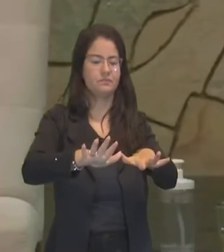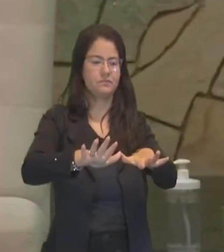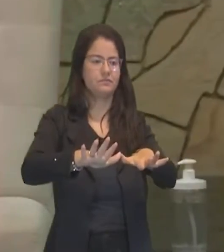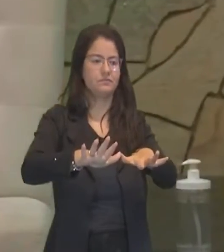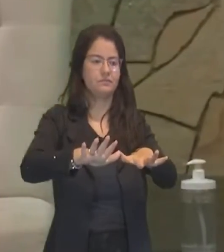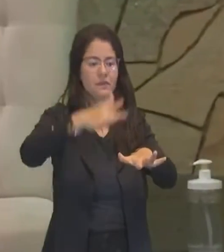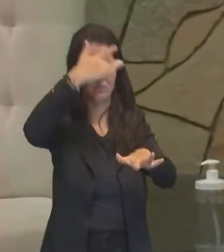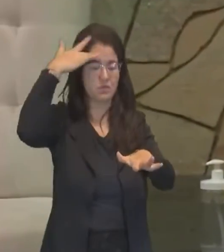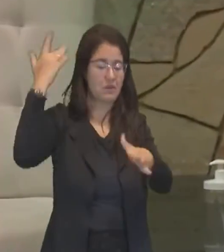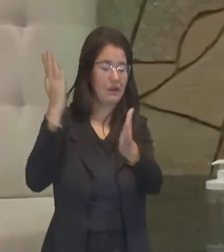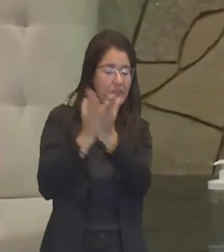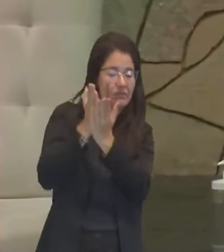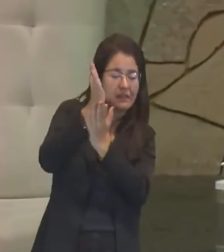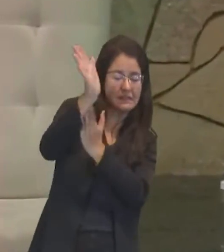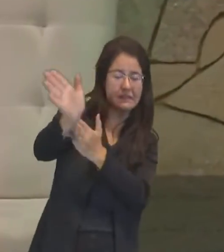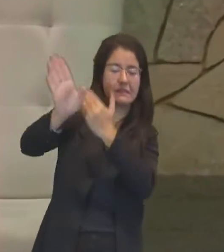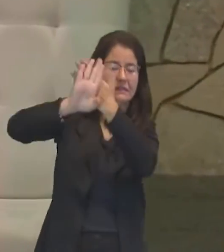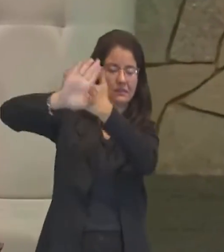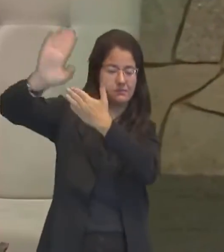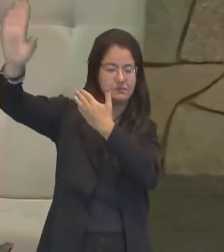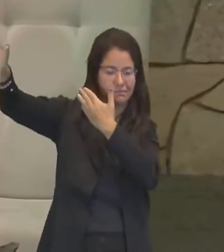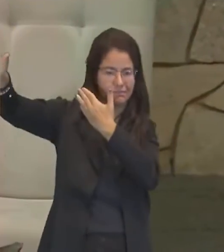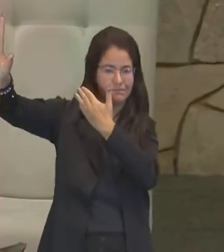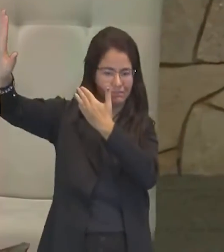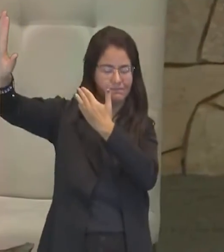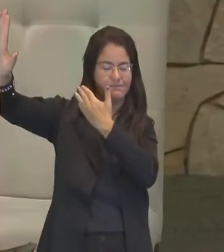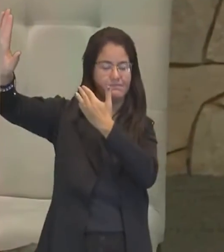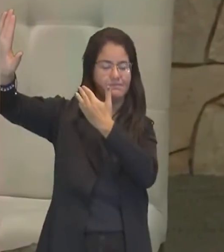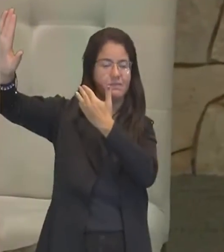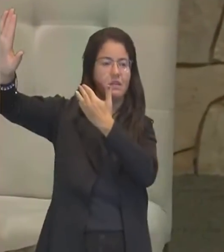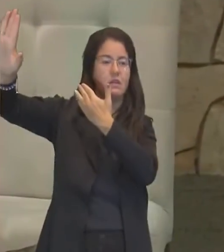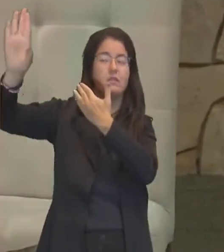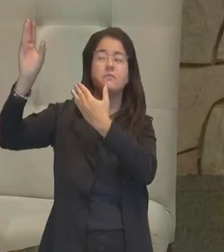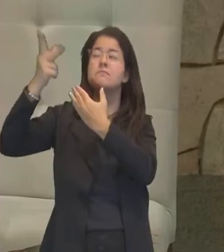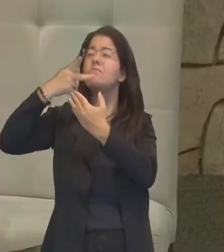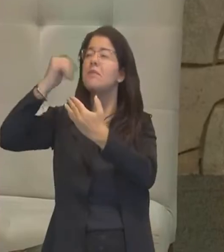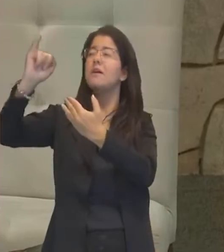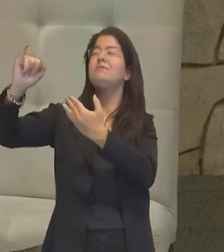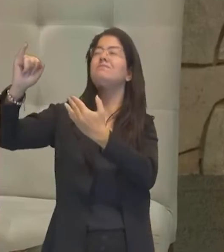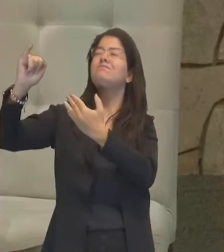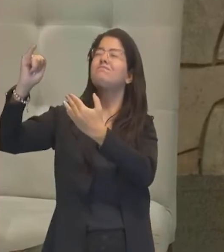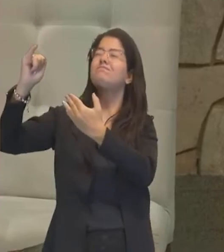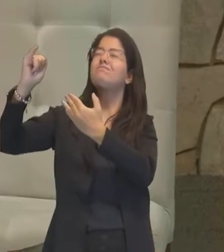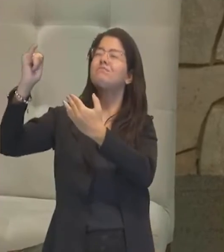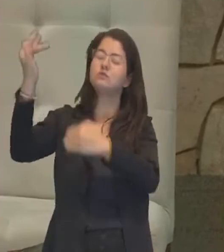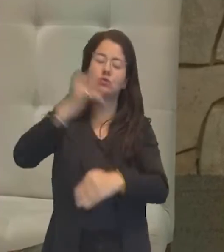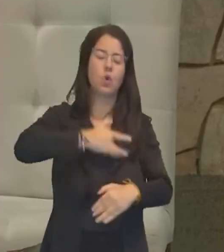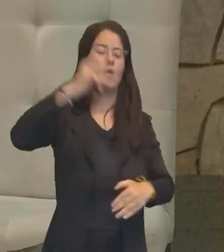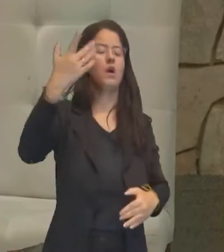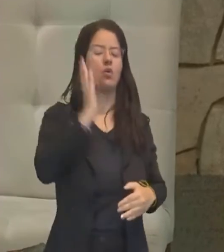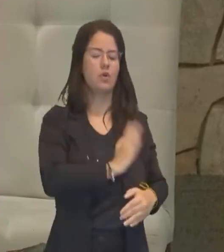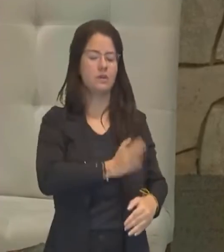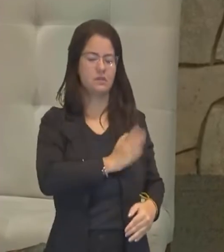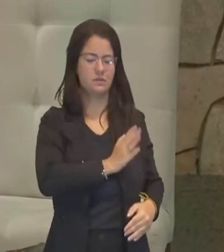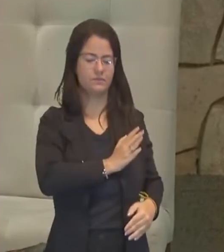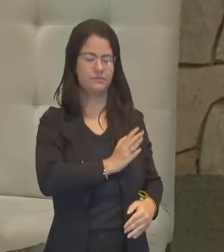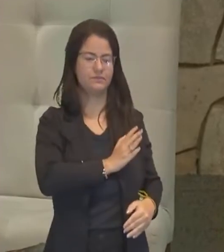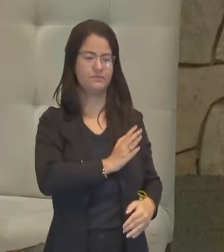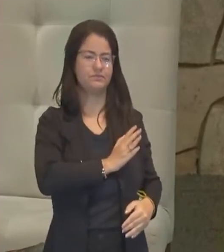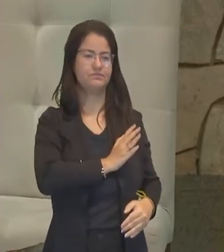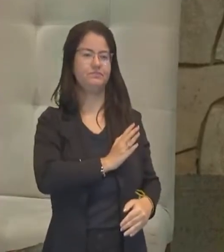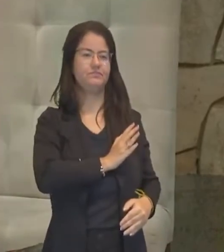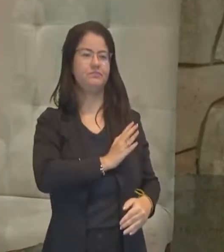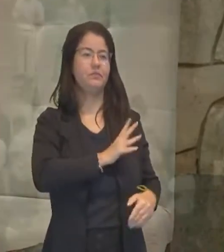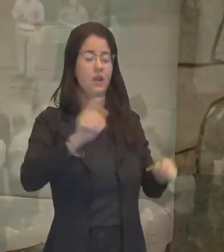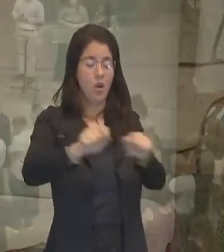se afastaram. Deus, que o Senhor possa enviar lá o seu anjo para tocar aquele coração, e que nessa noite o